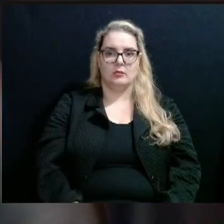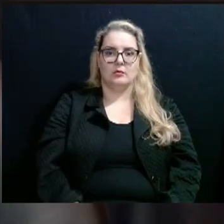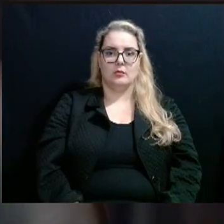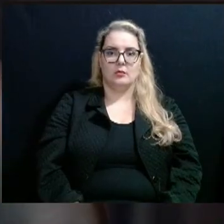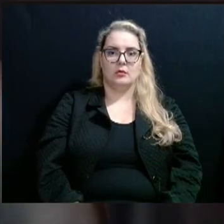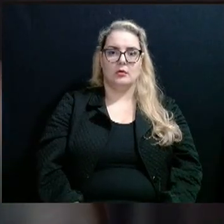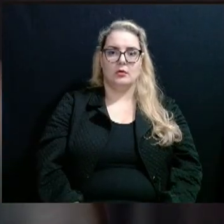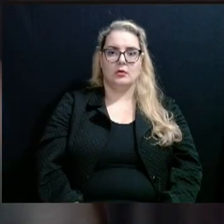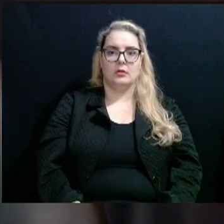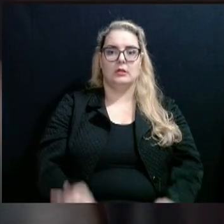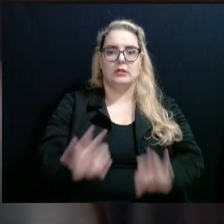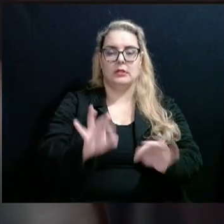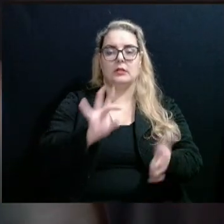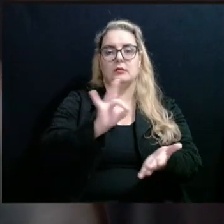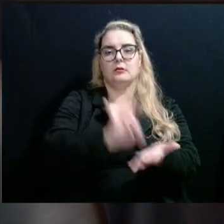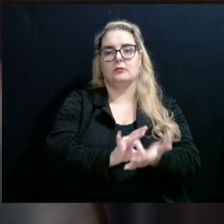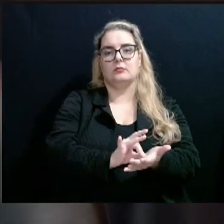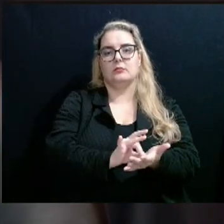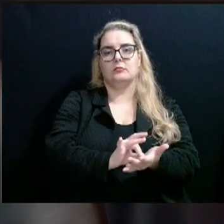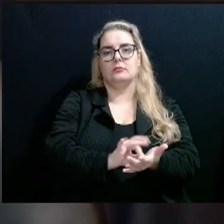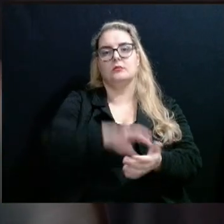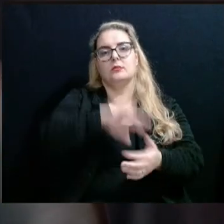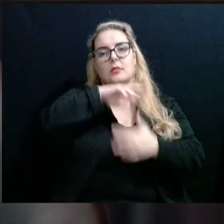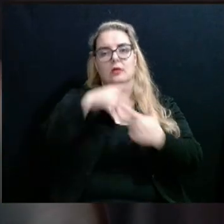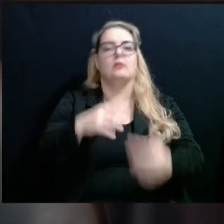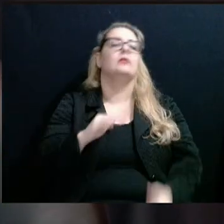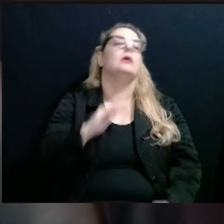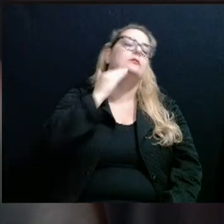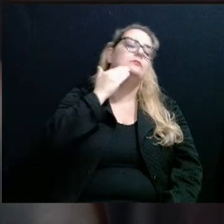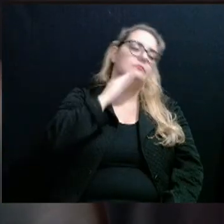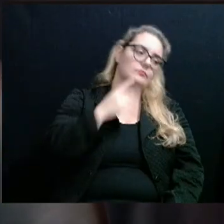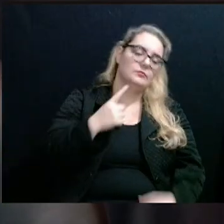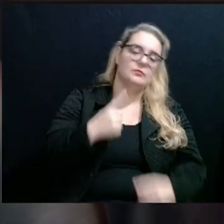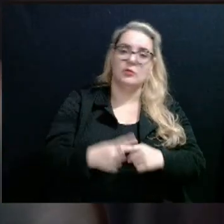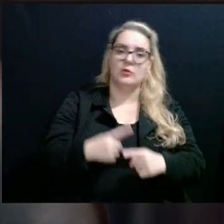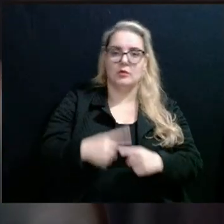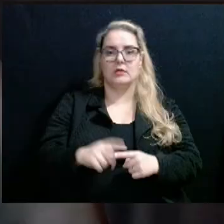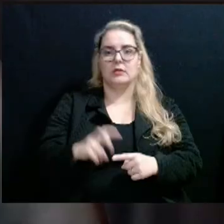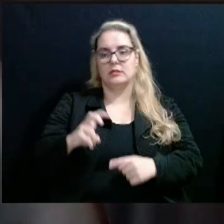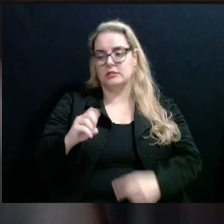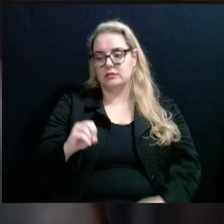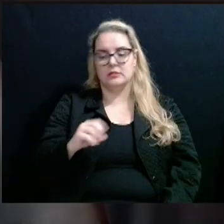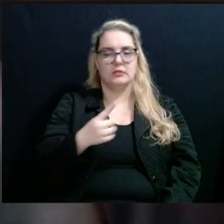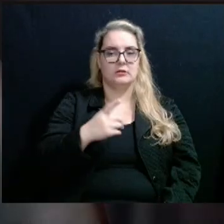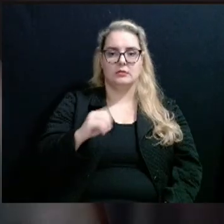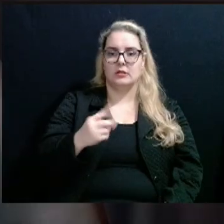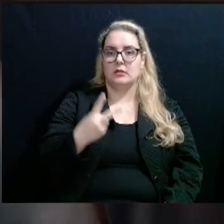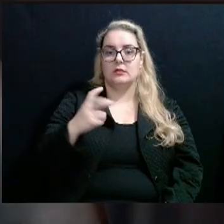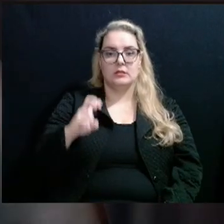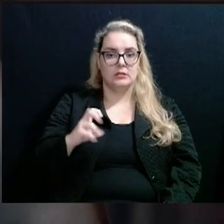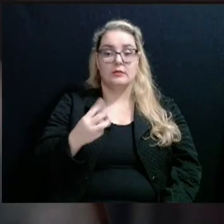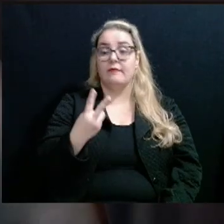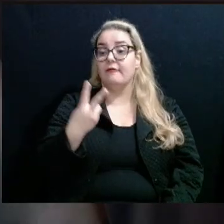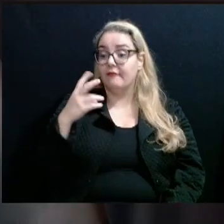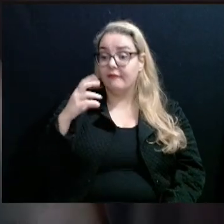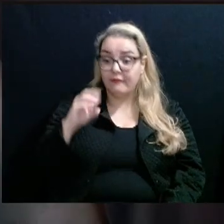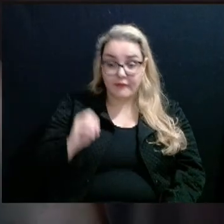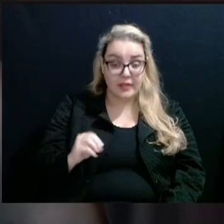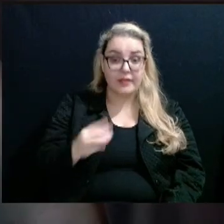Sim. Vai falhar. Porque se ela viveu 5, 10, 15, 20 anos, né,